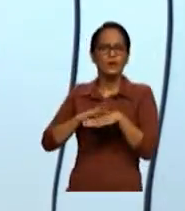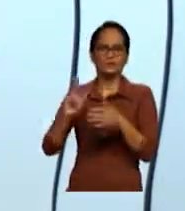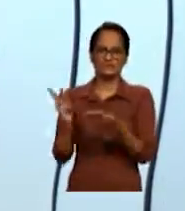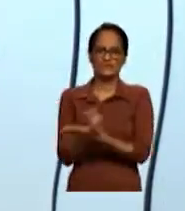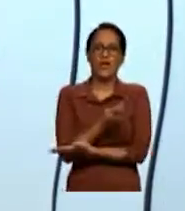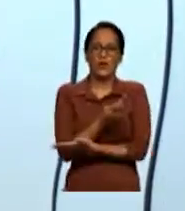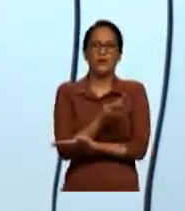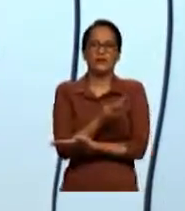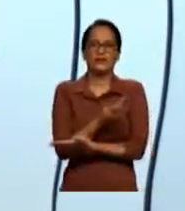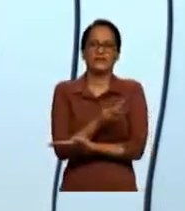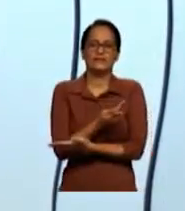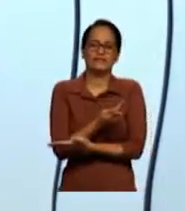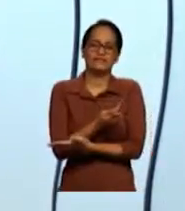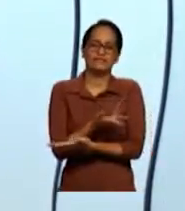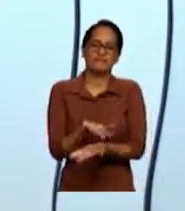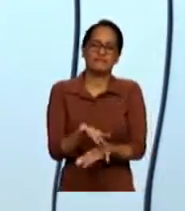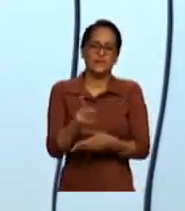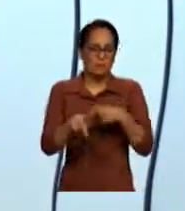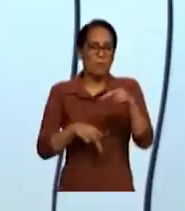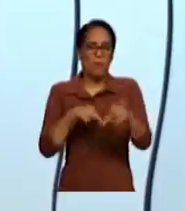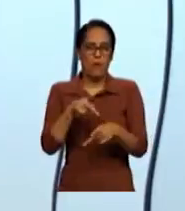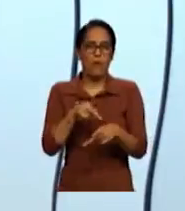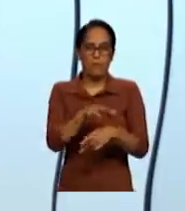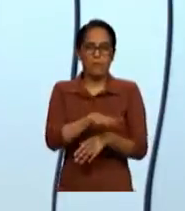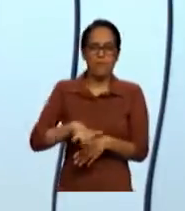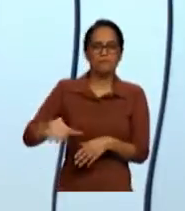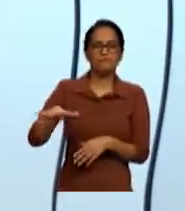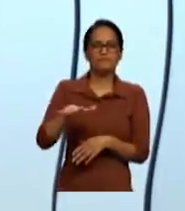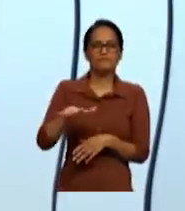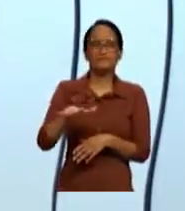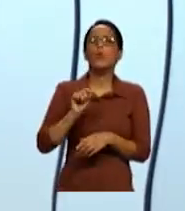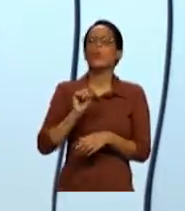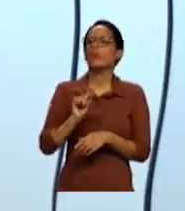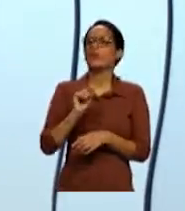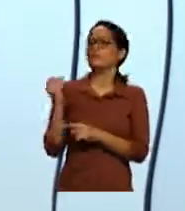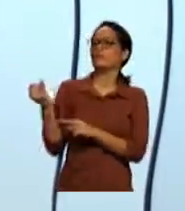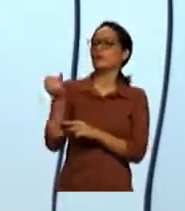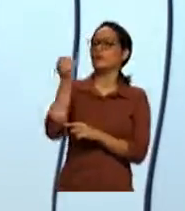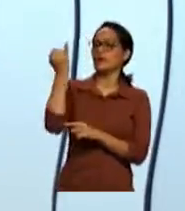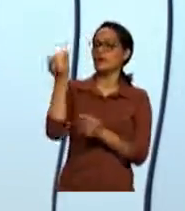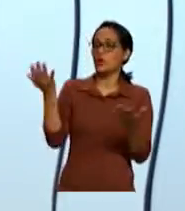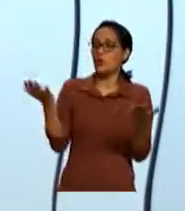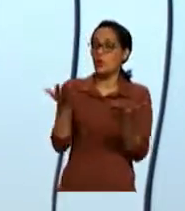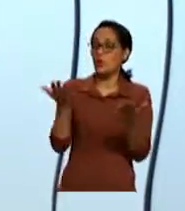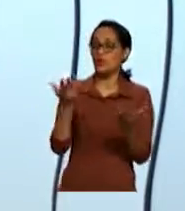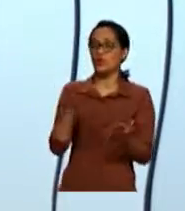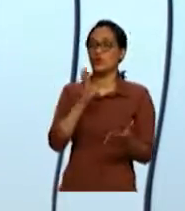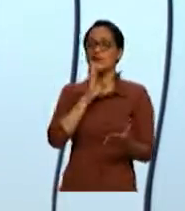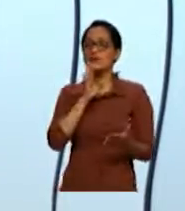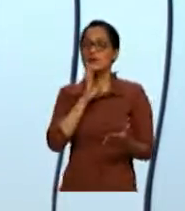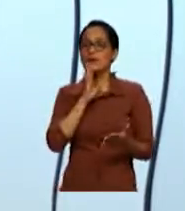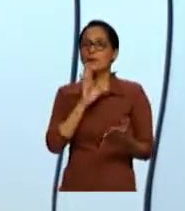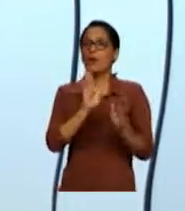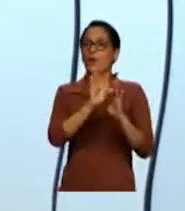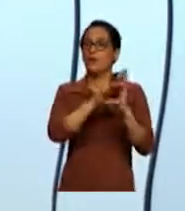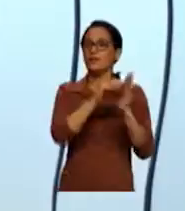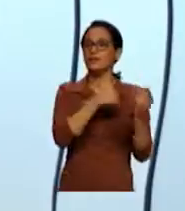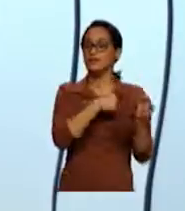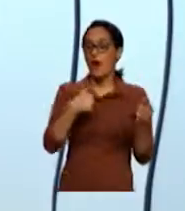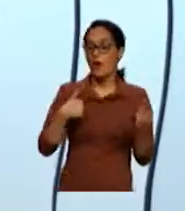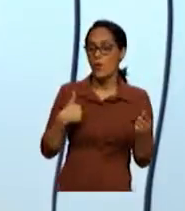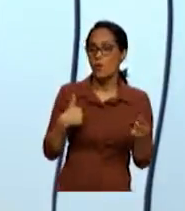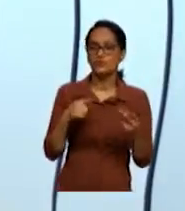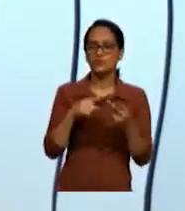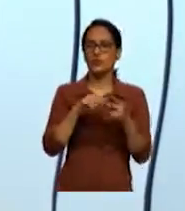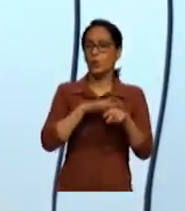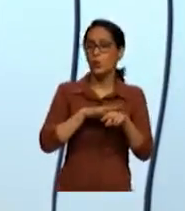acometer a população. E lembre-se que hoje a gente viu o conceito de saúde, o que é saúde e o